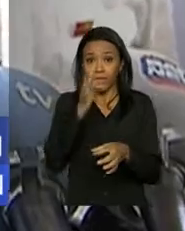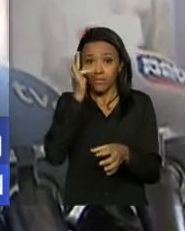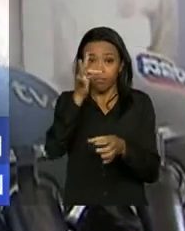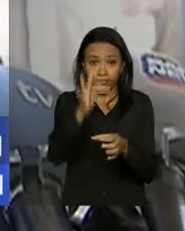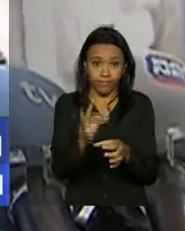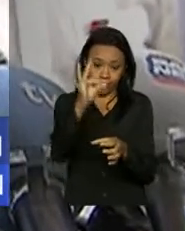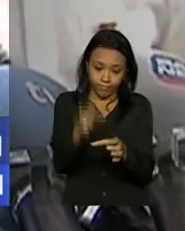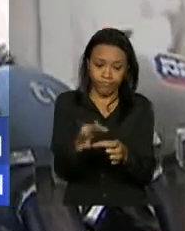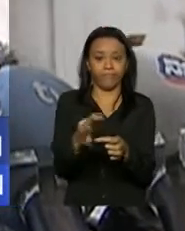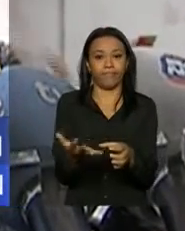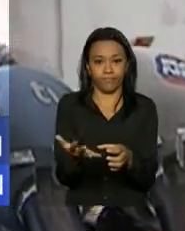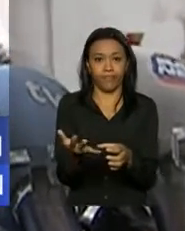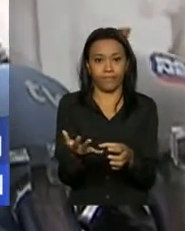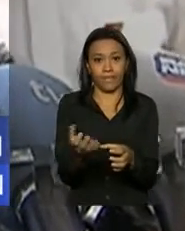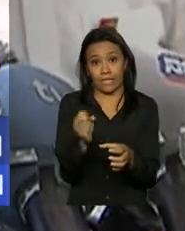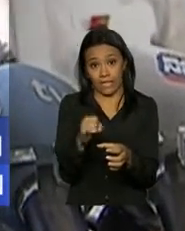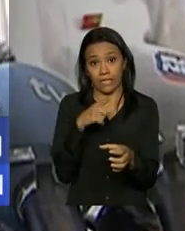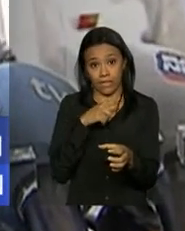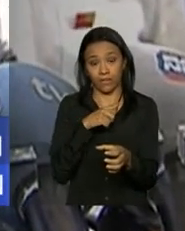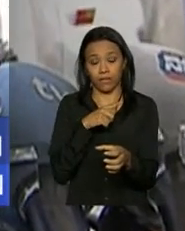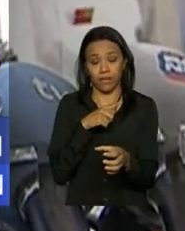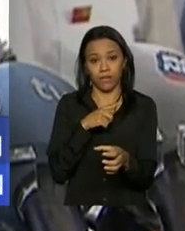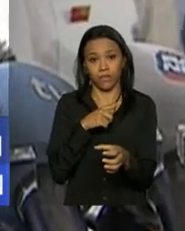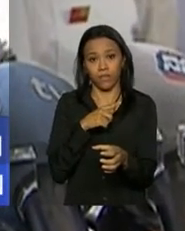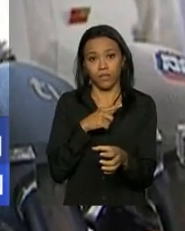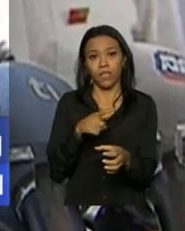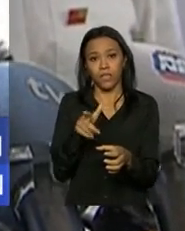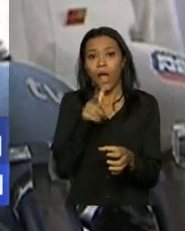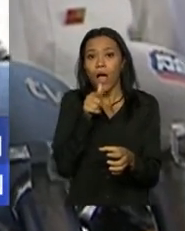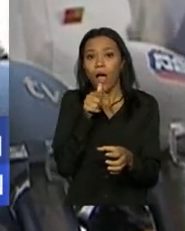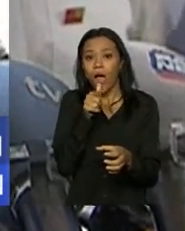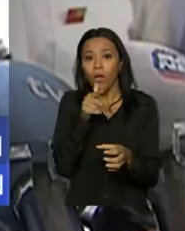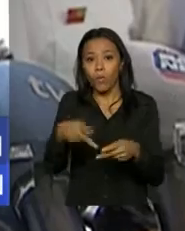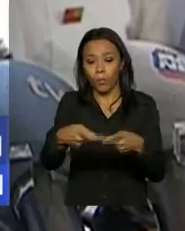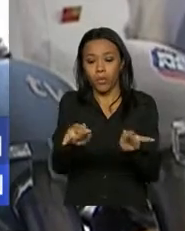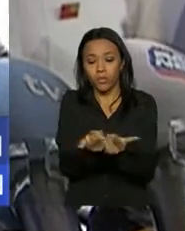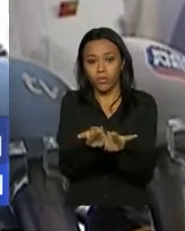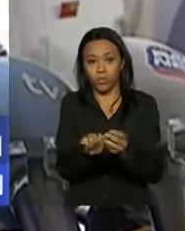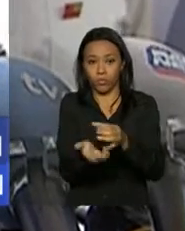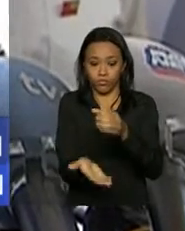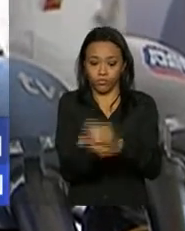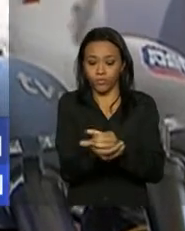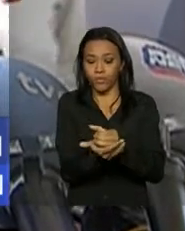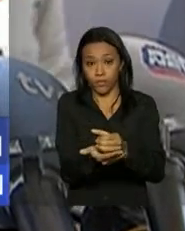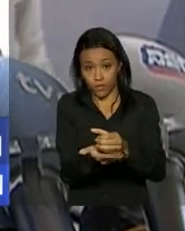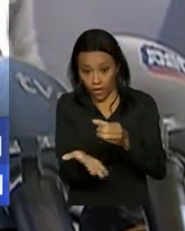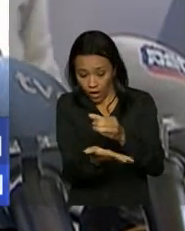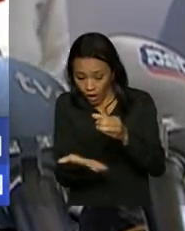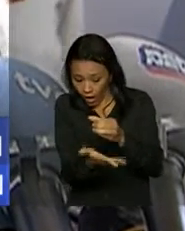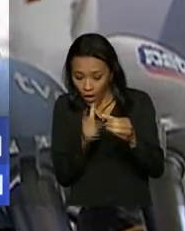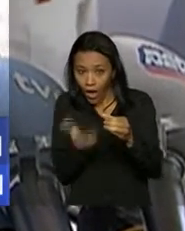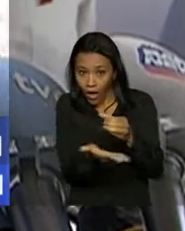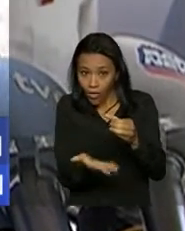planta for uma planta que permite o acúmulo de água sem a água escorrer, o mosquito